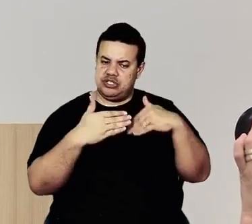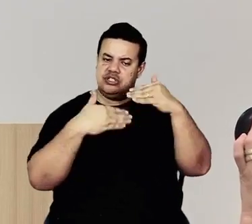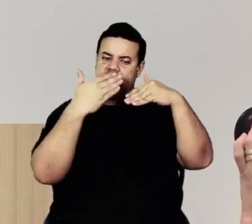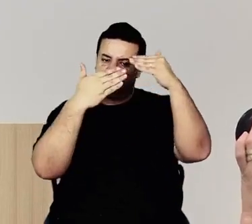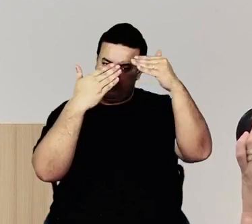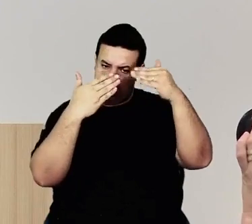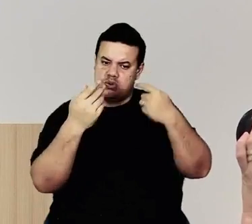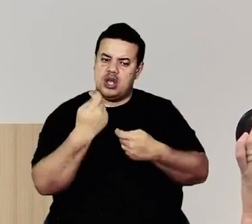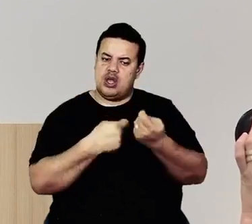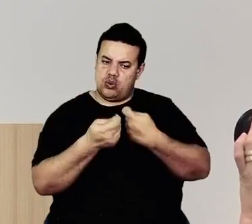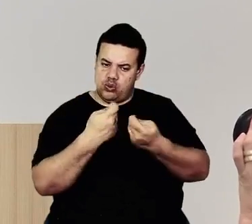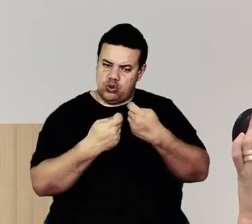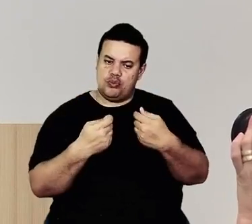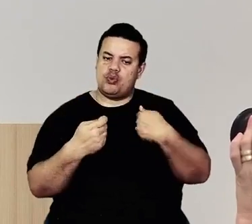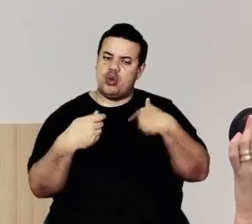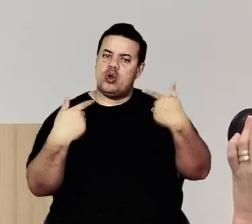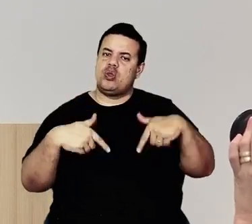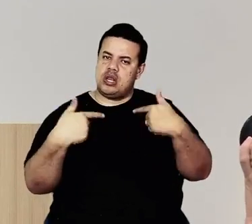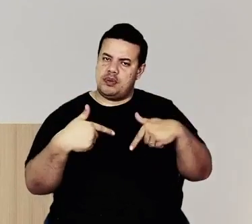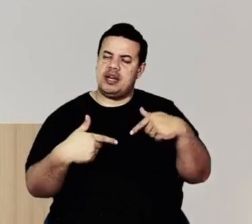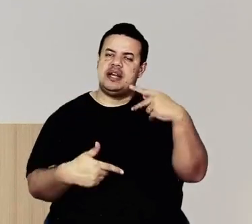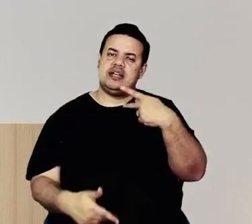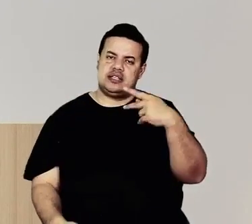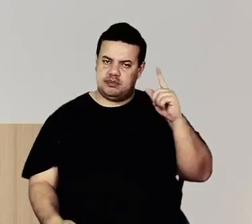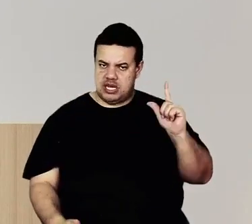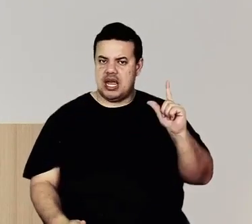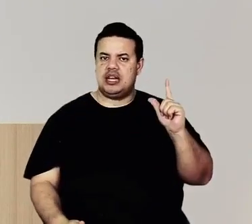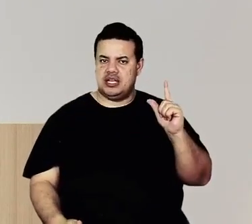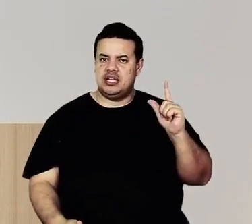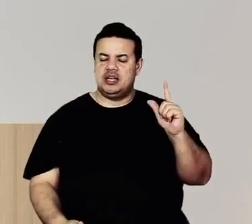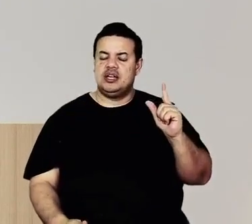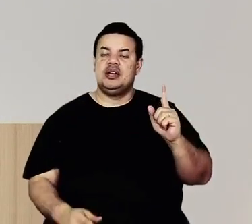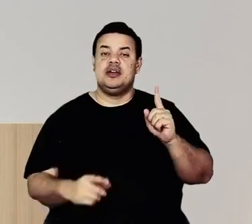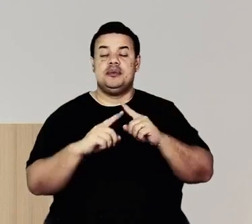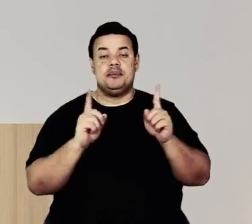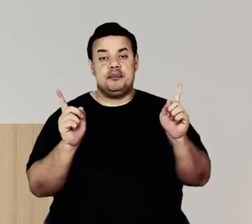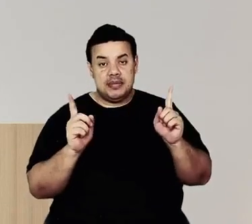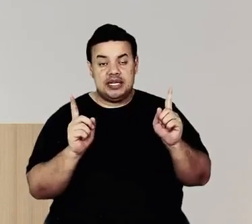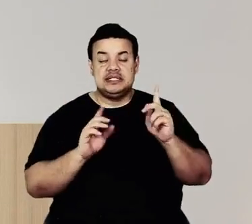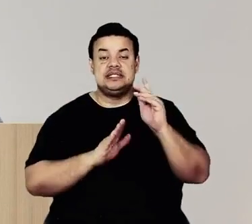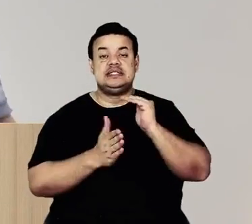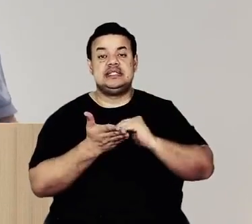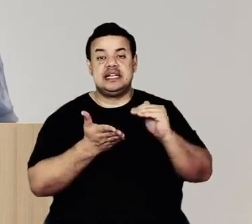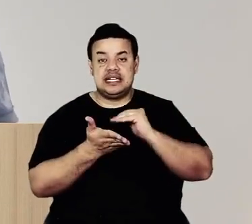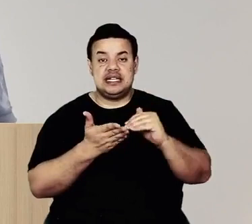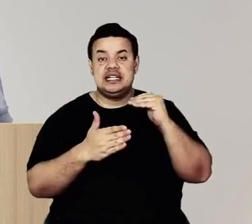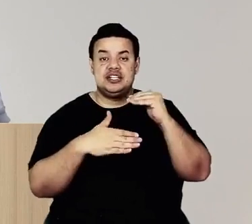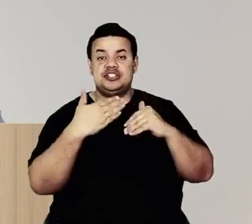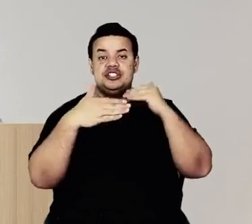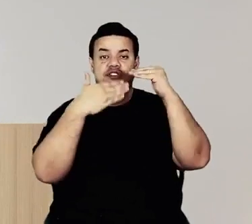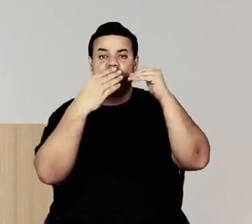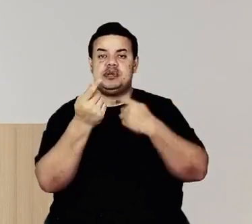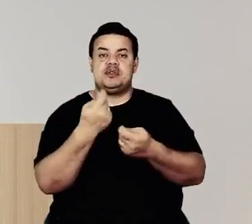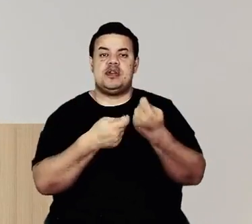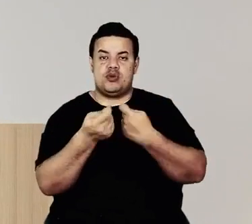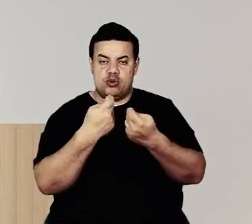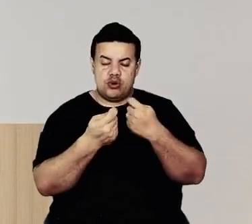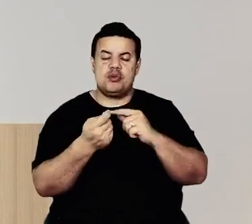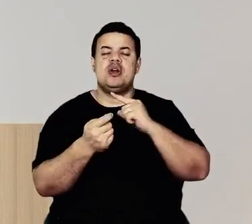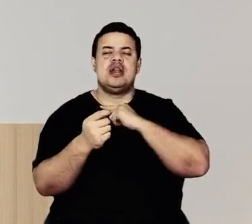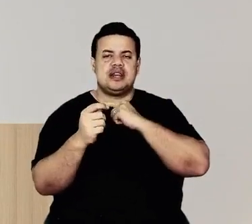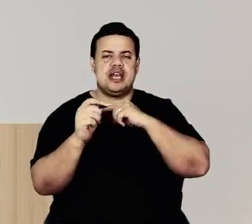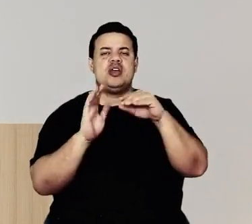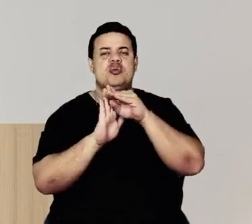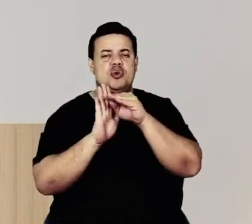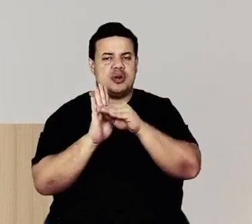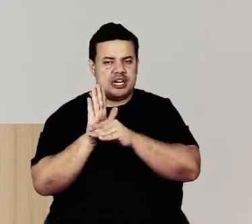justificativa e dizer para vocês que a secretaria de desenvolvimento econômico tem um programa sim de desenvolvimento para atrair